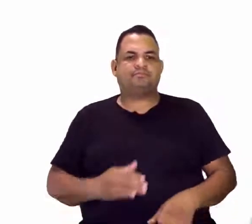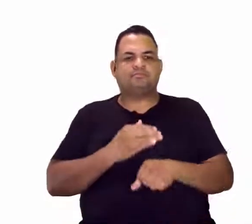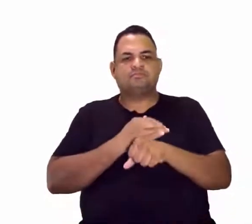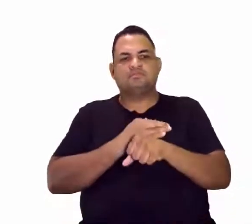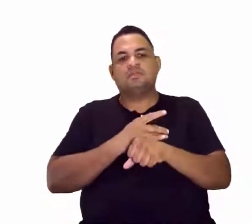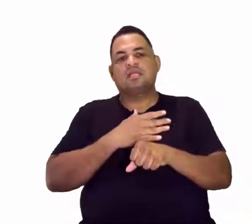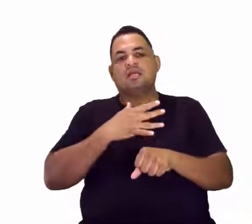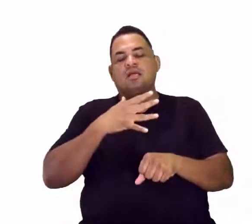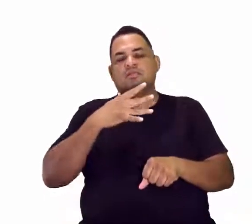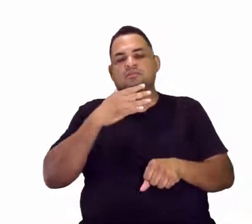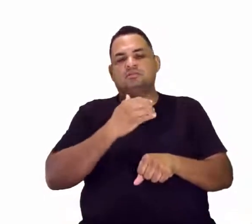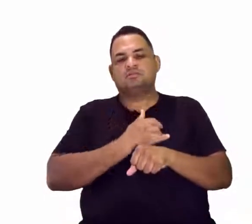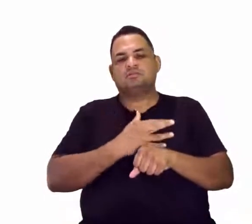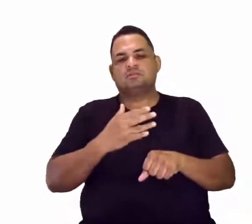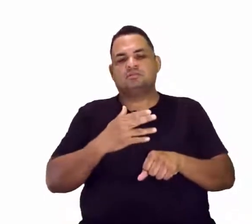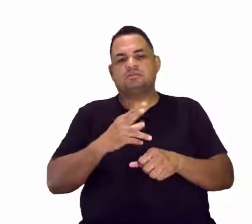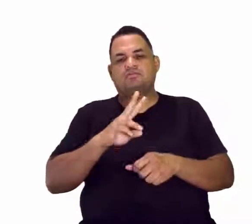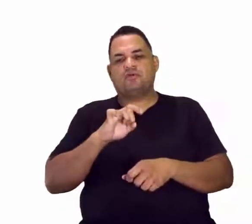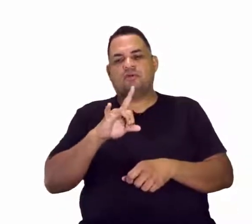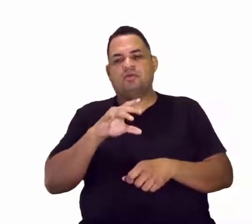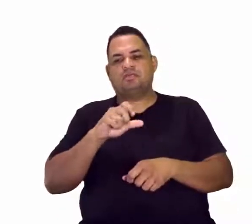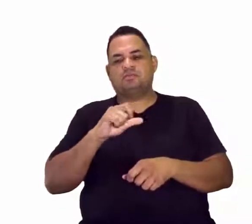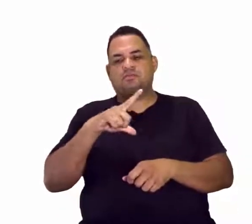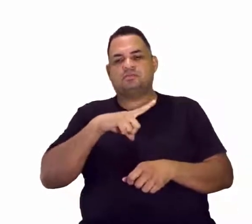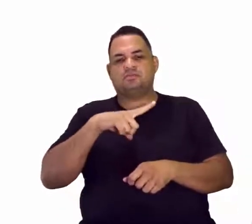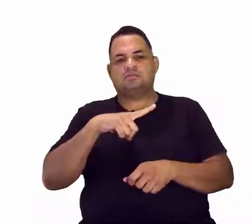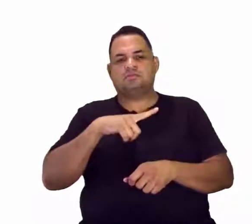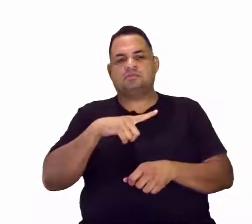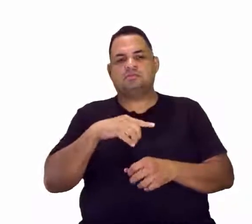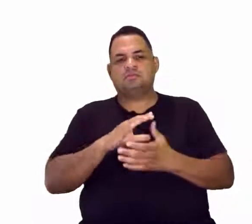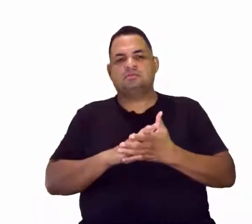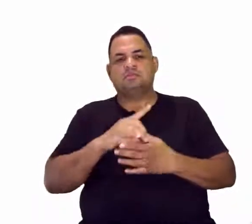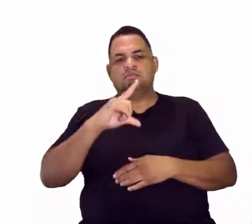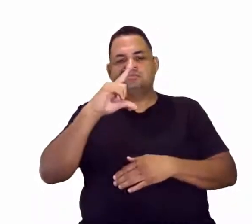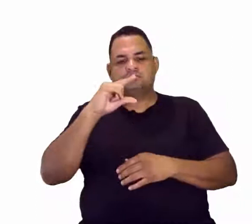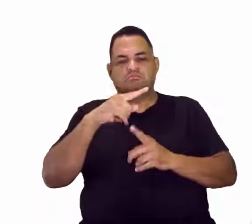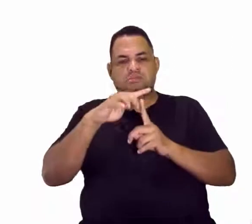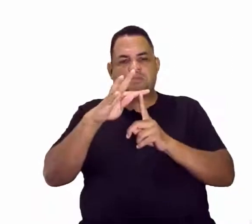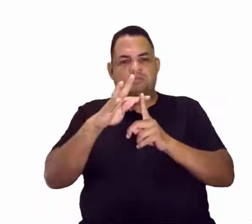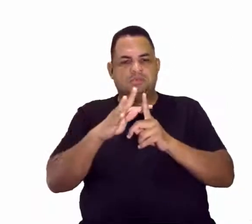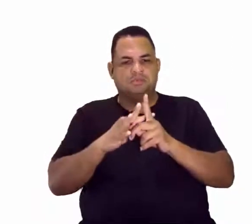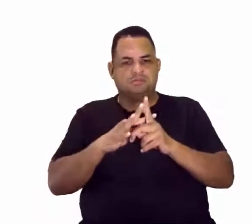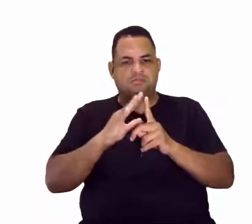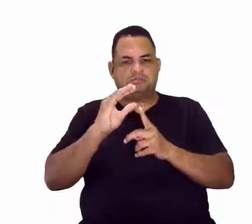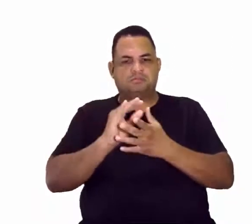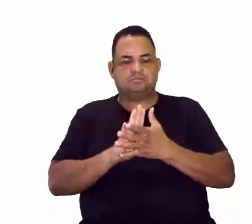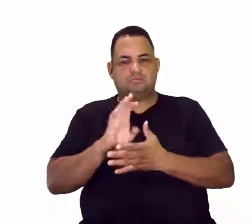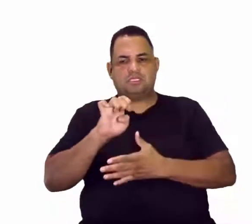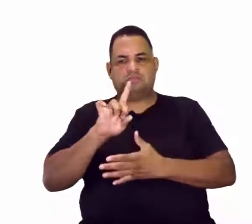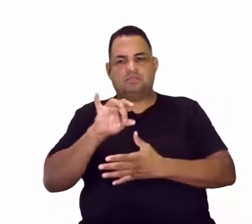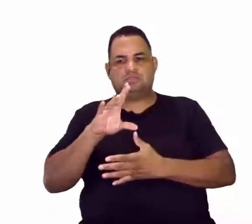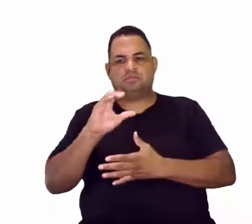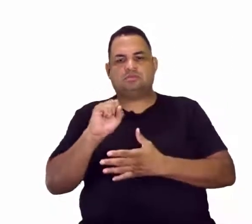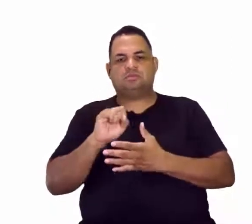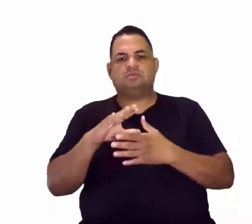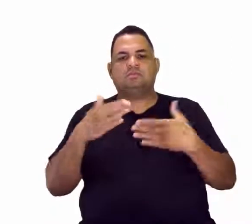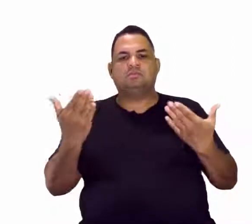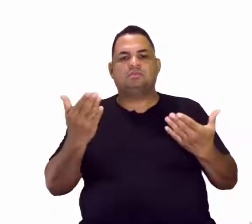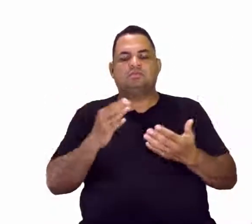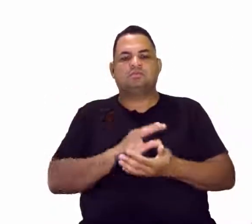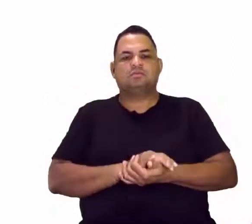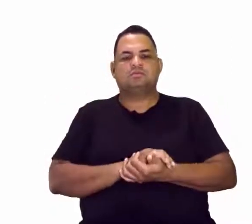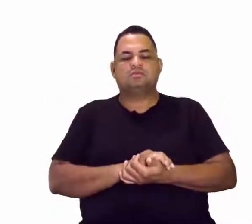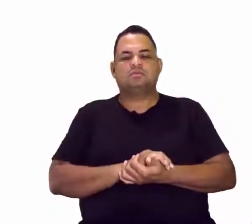ácidos voláteis são aqueles que possuem baixo ponto de ebulição. Lembrando que ponto de ebulição